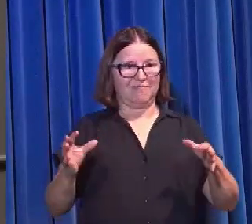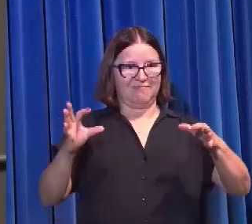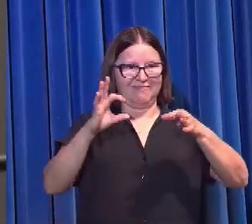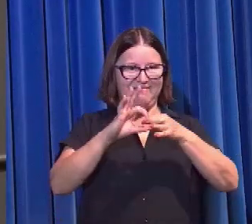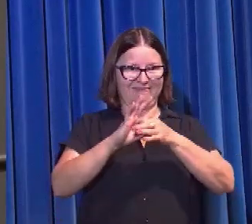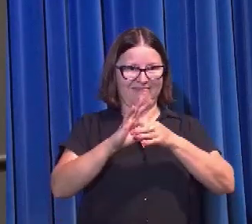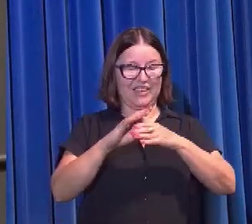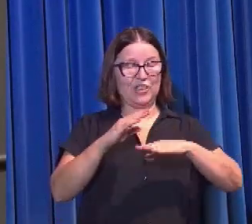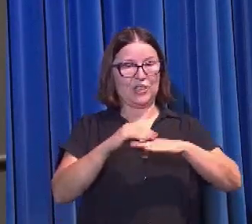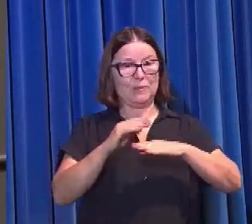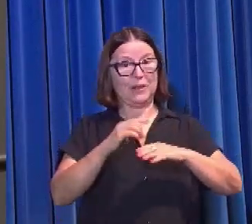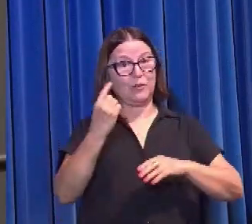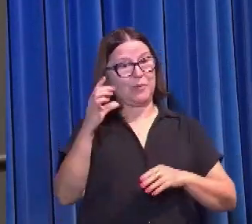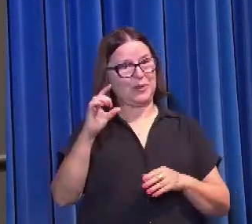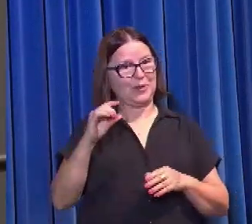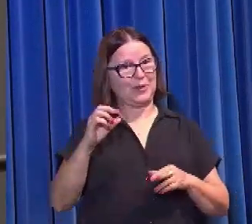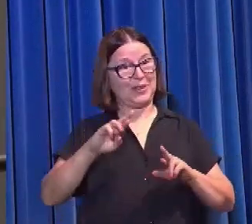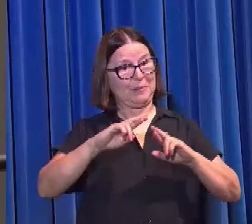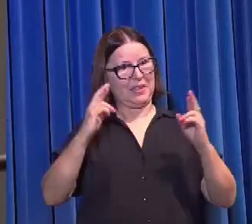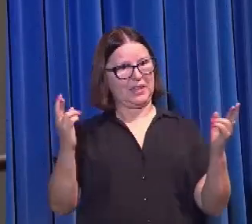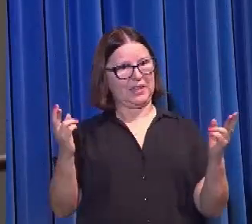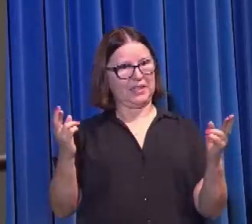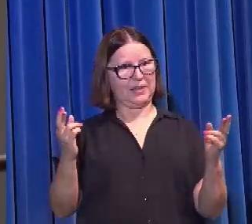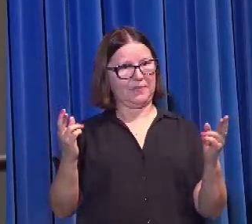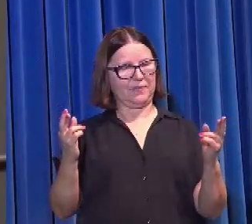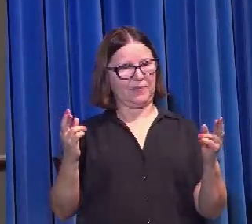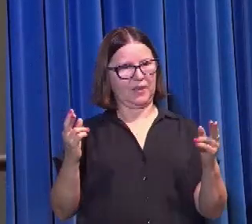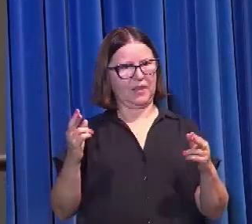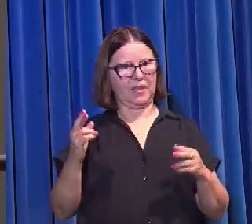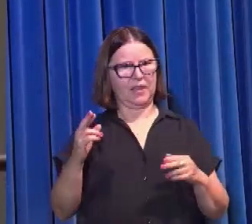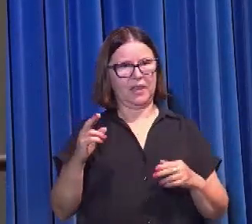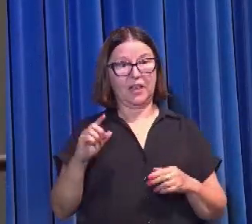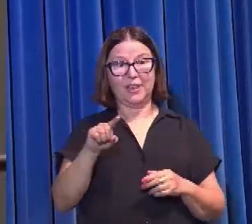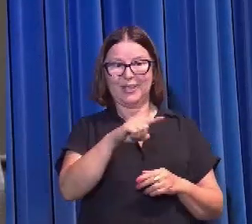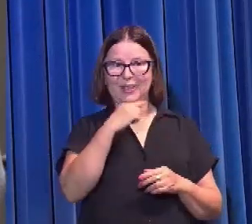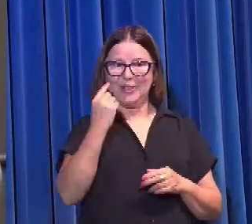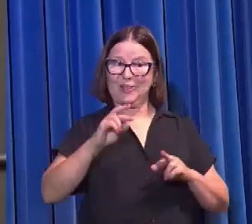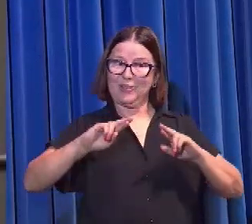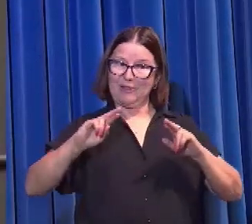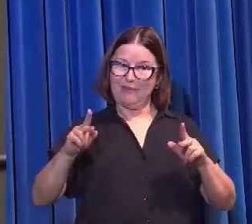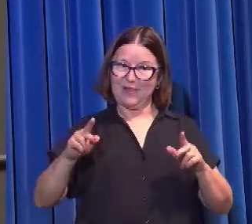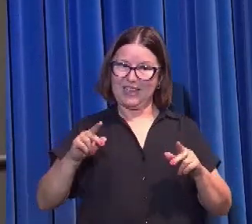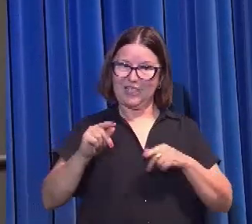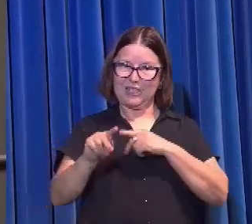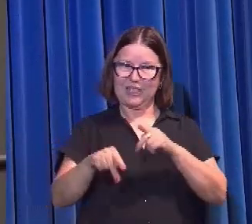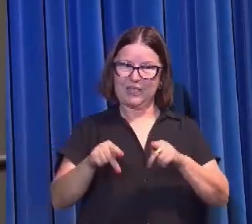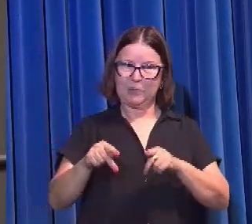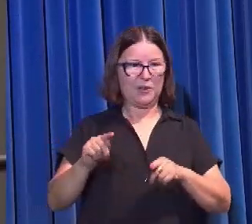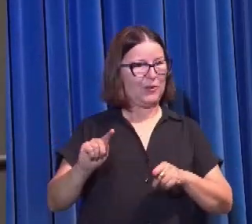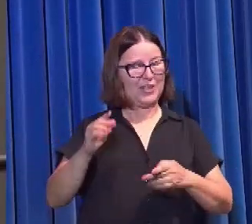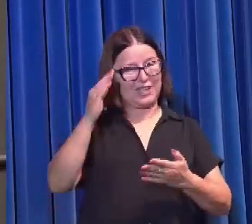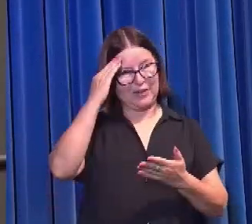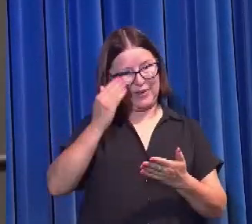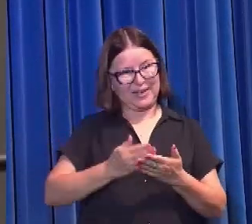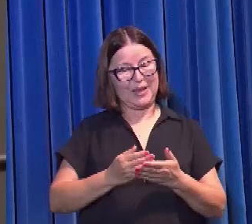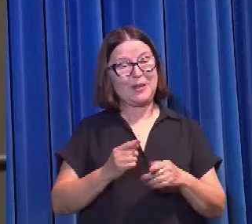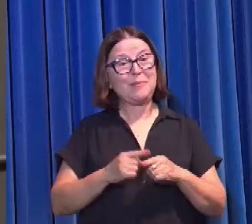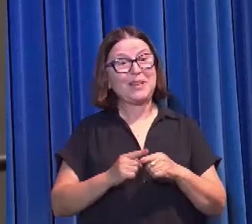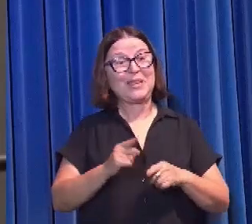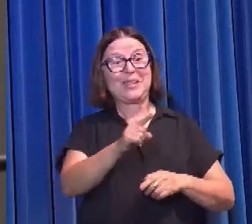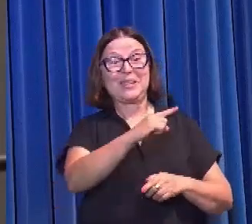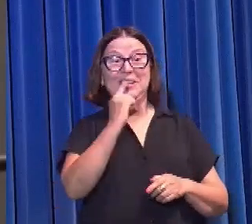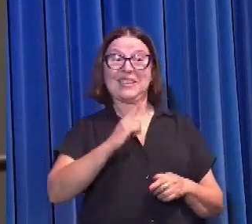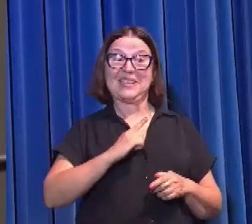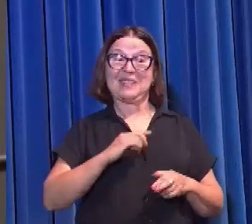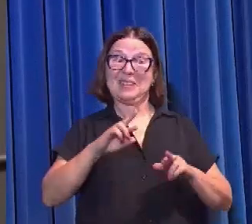esperança. Nós não somos como os demais que não têm esperança. Nós temos esperança. A esperança da vida eterna.